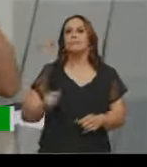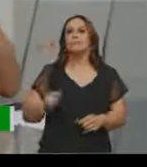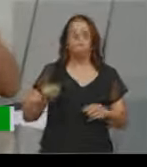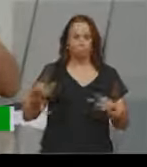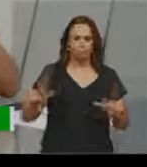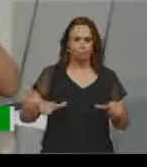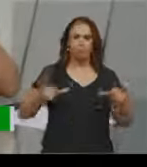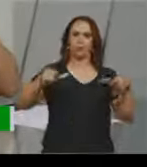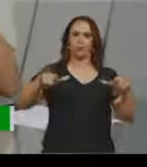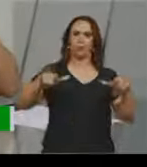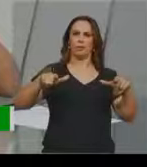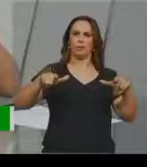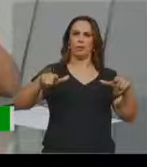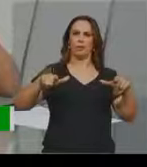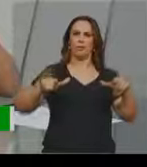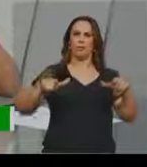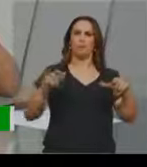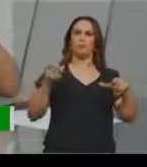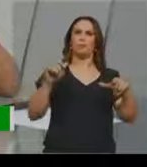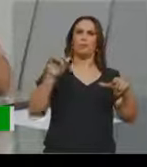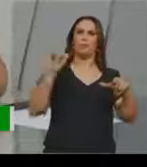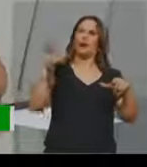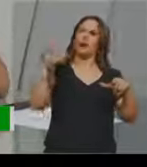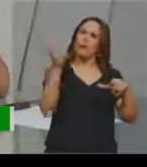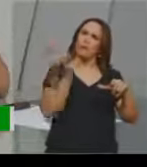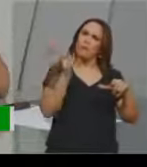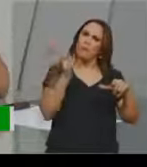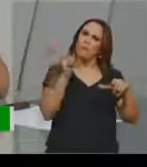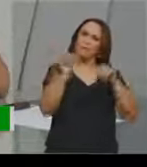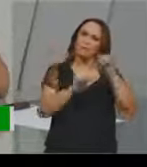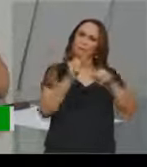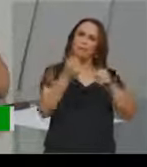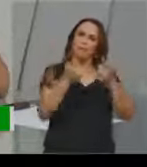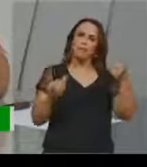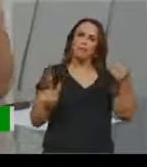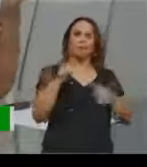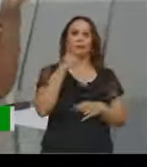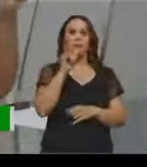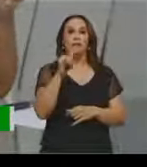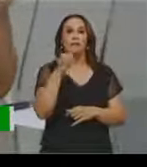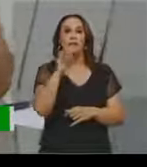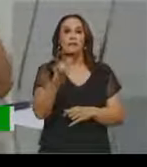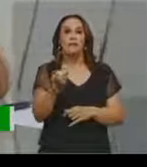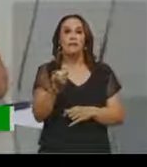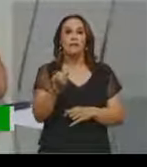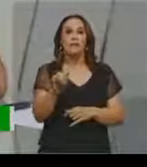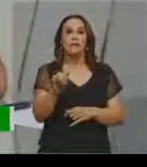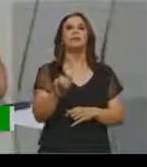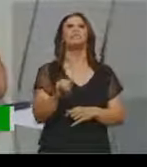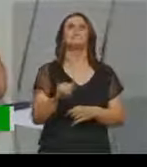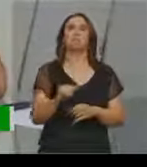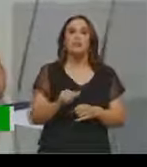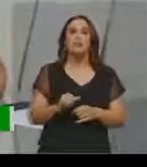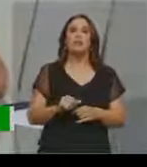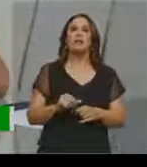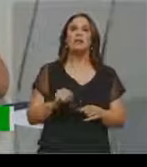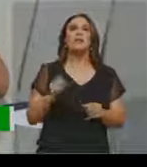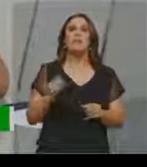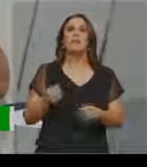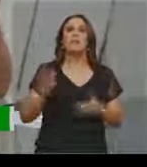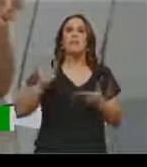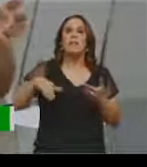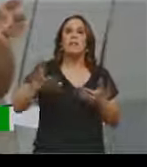mais viável para nós consumidores. Você conseguir trocar esse tipo de energia faria uma economia enorme e